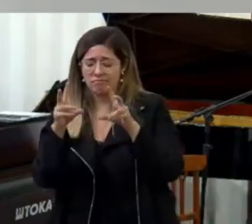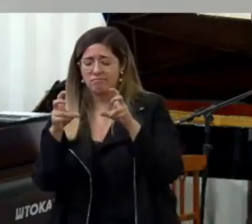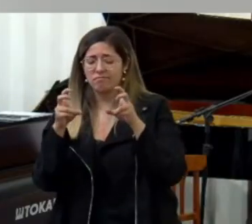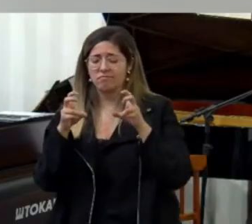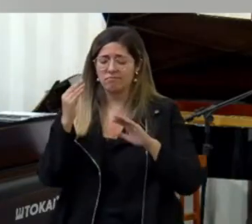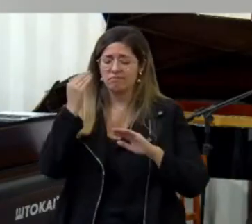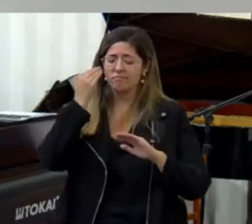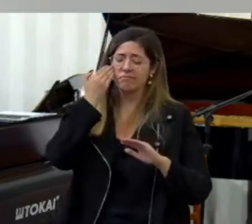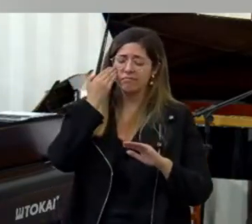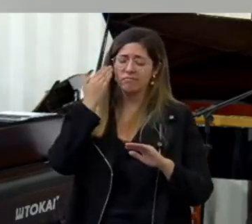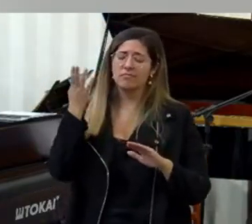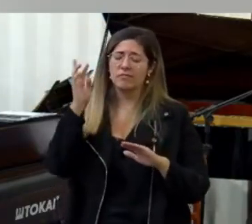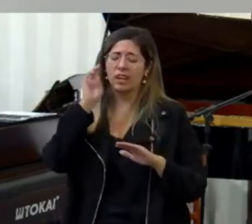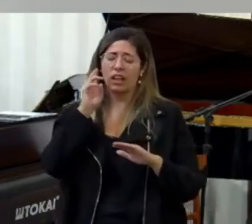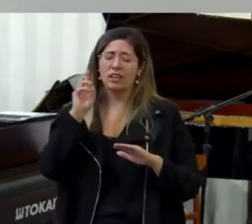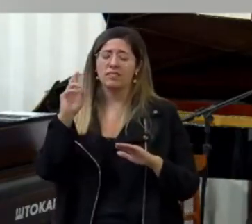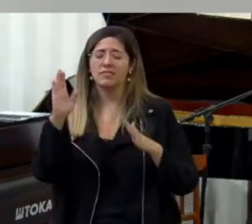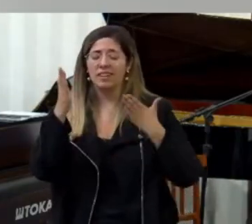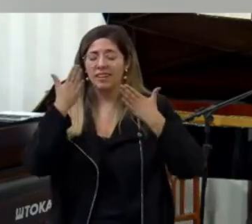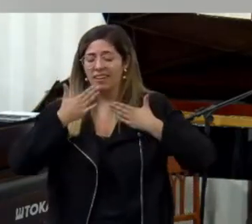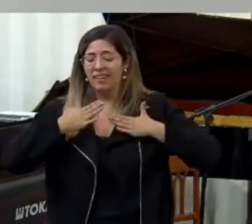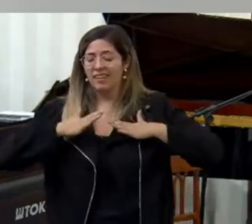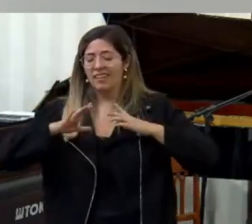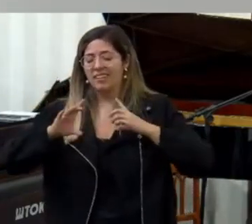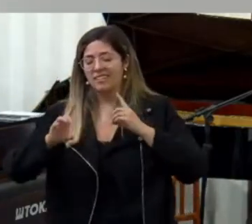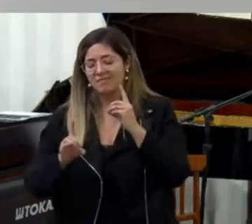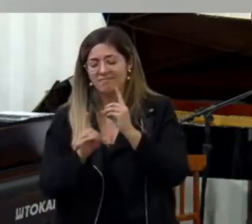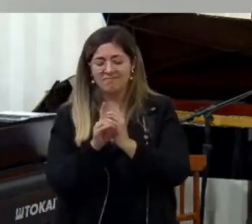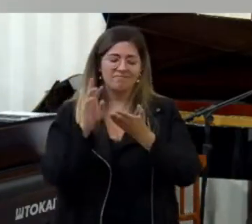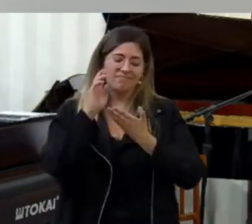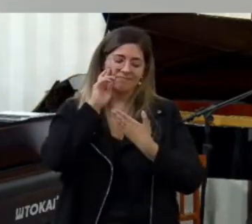compreender, entender e descansar.